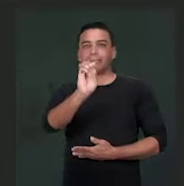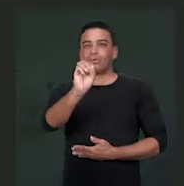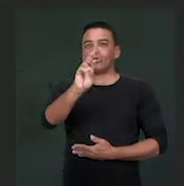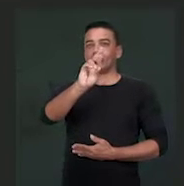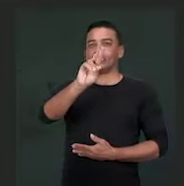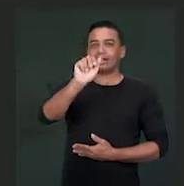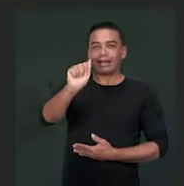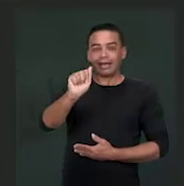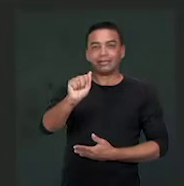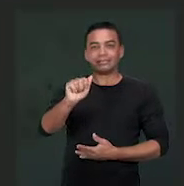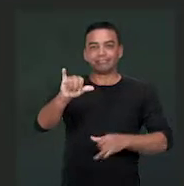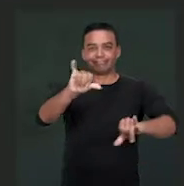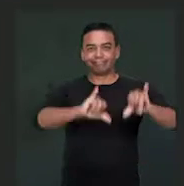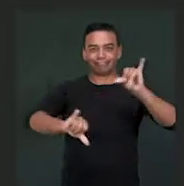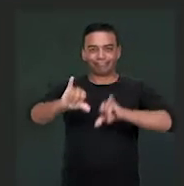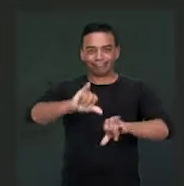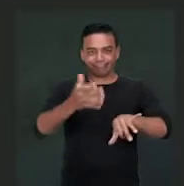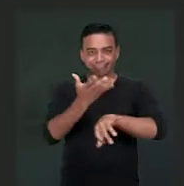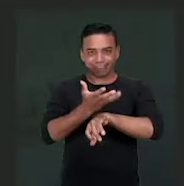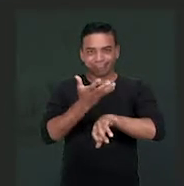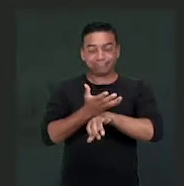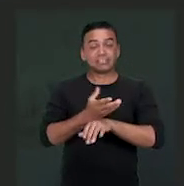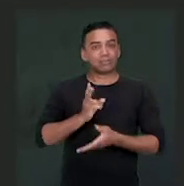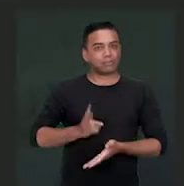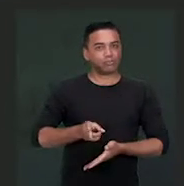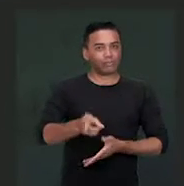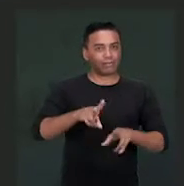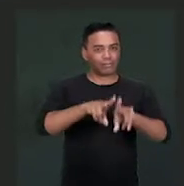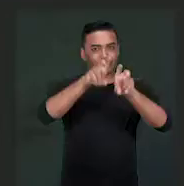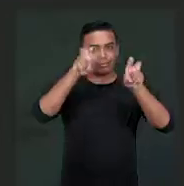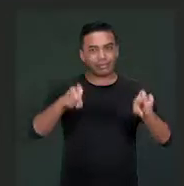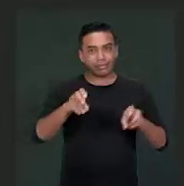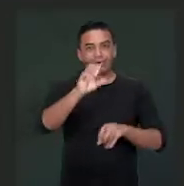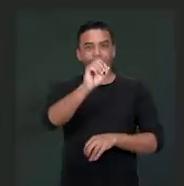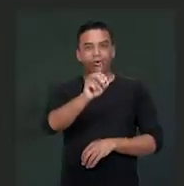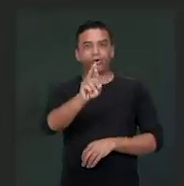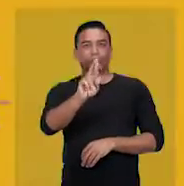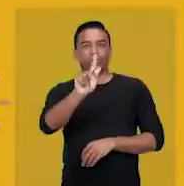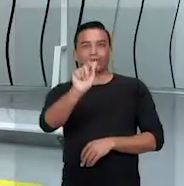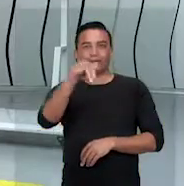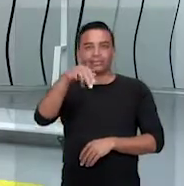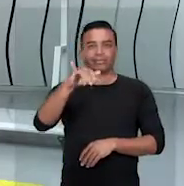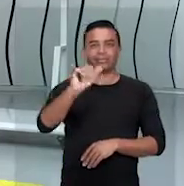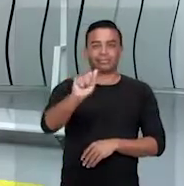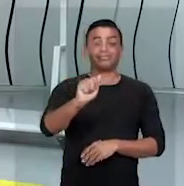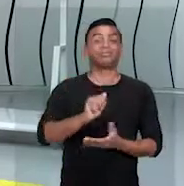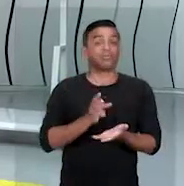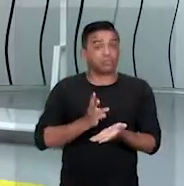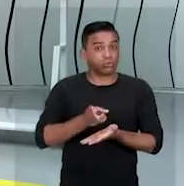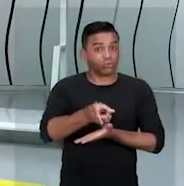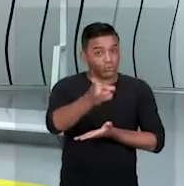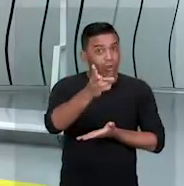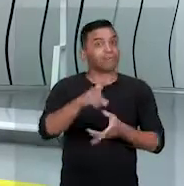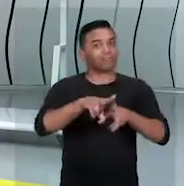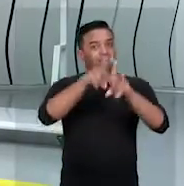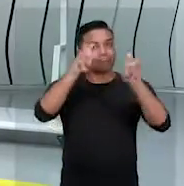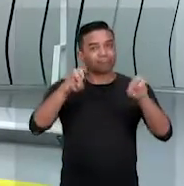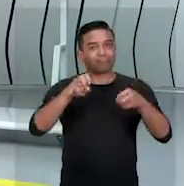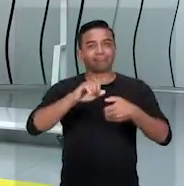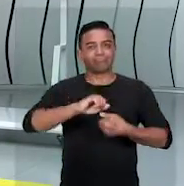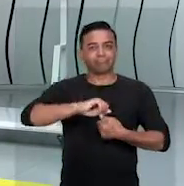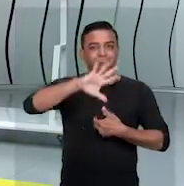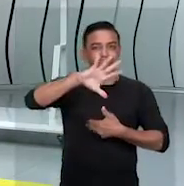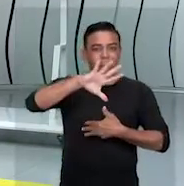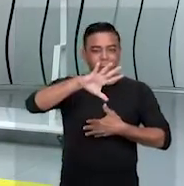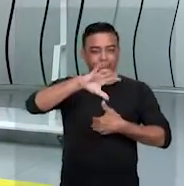dar continuidade com o tema da aula de orgânica. Nós vamos continuar aqui falando um pouquinho sobre as